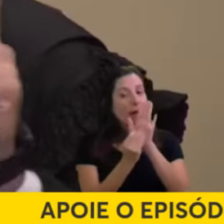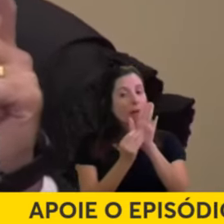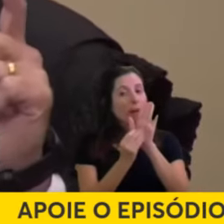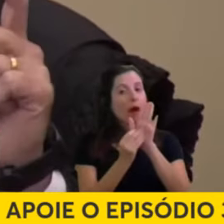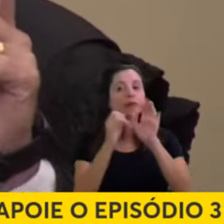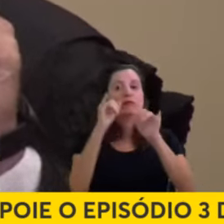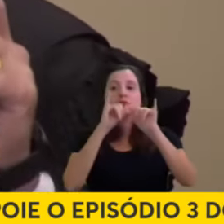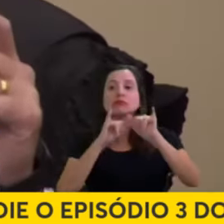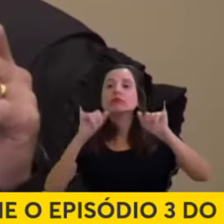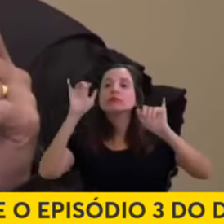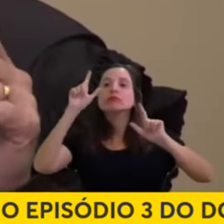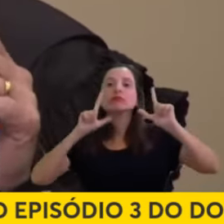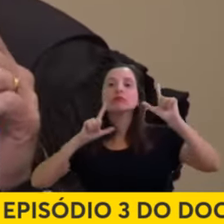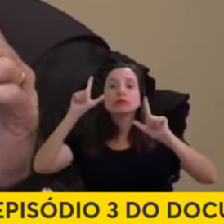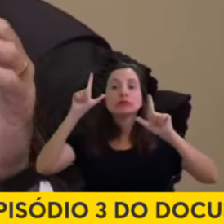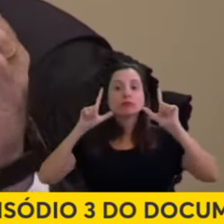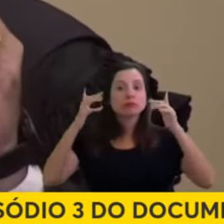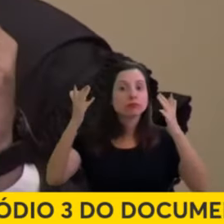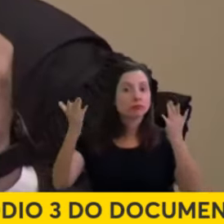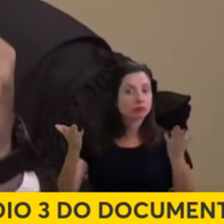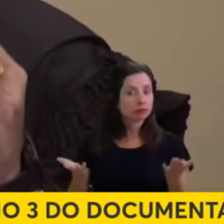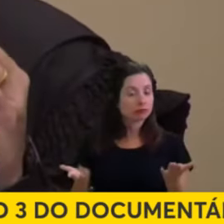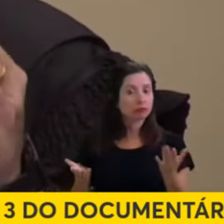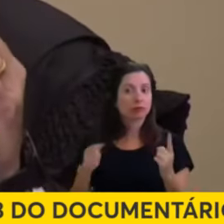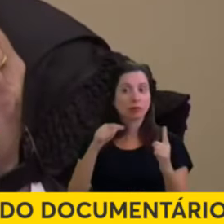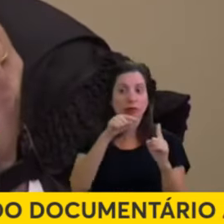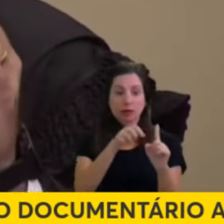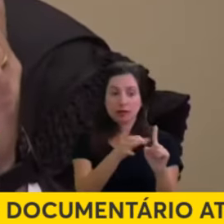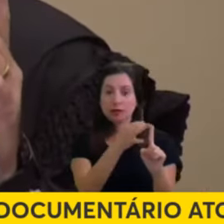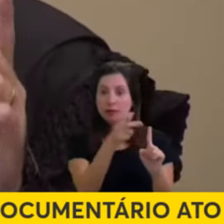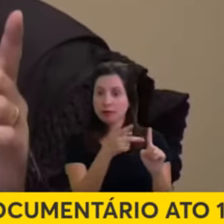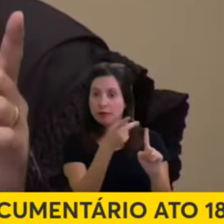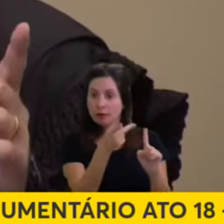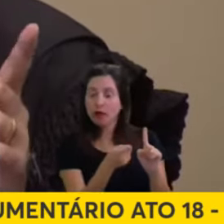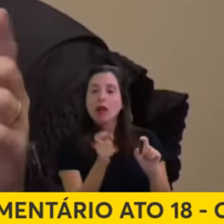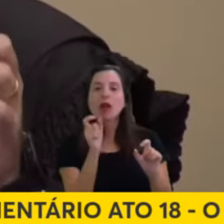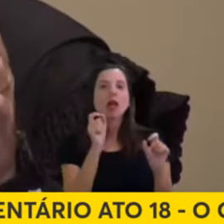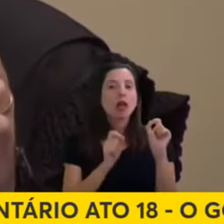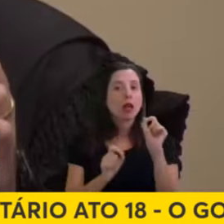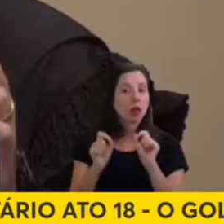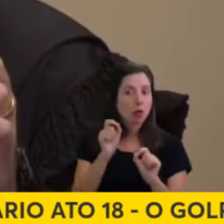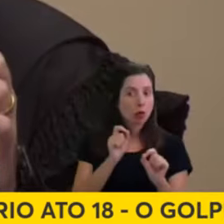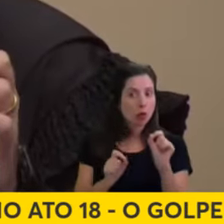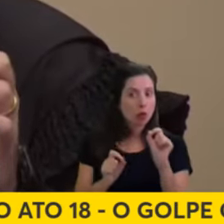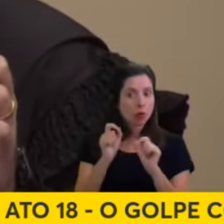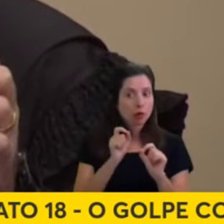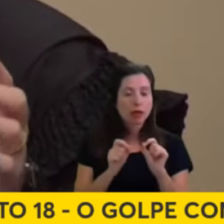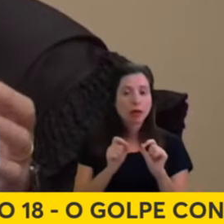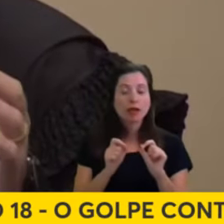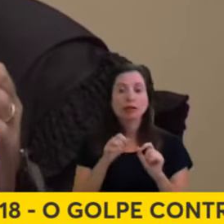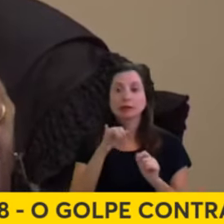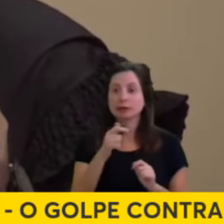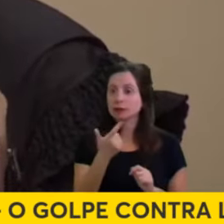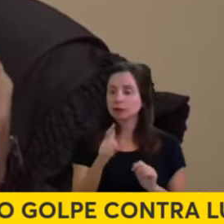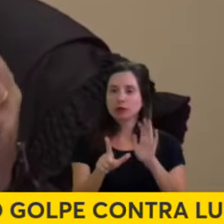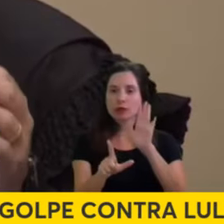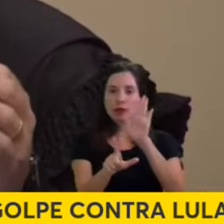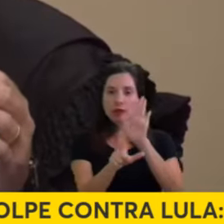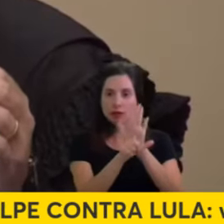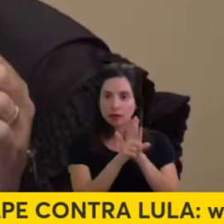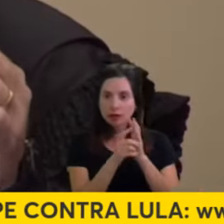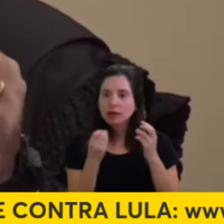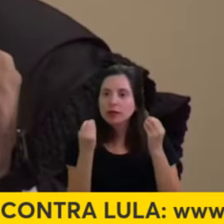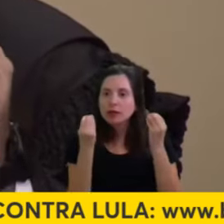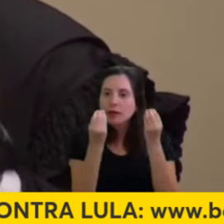de qualquer sorte diz doutrinador essa é uma tarefa de lgio referenda e na ausência de lei e de delicado da construção